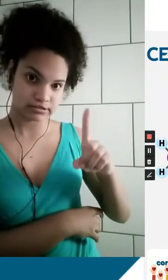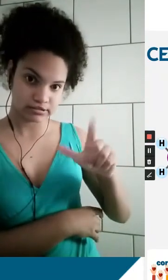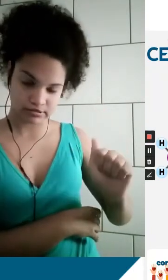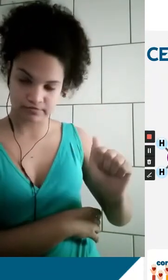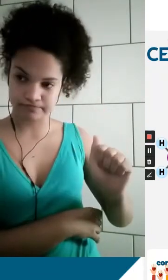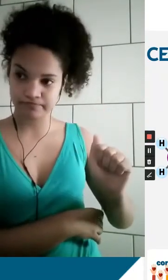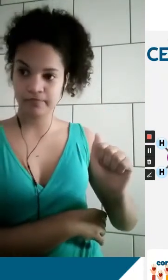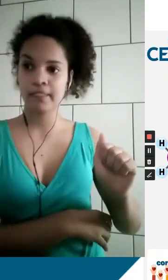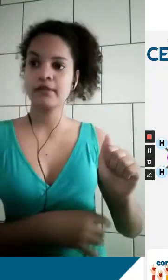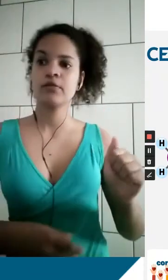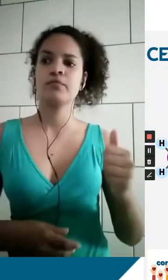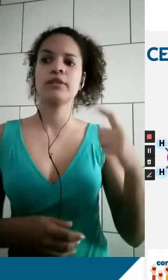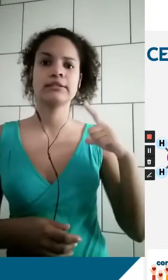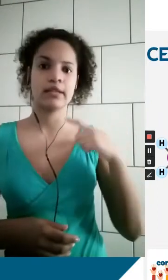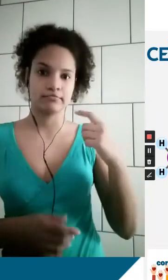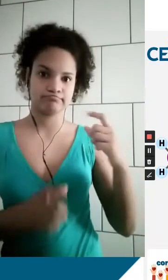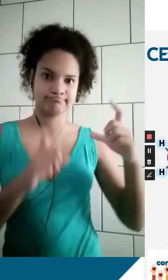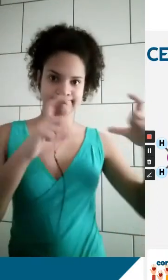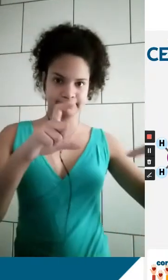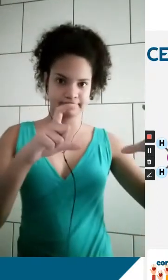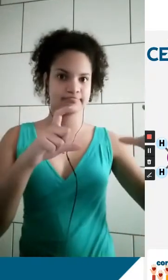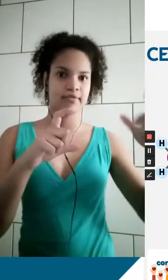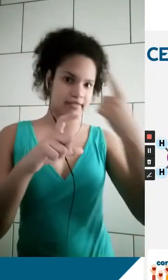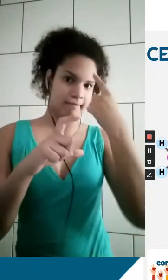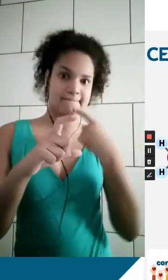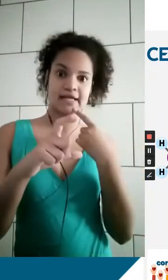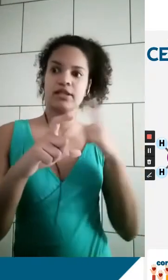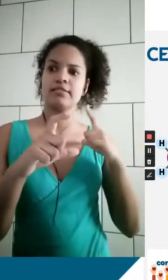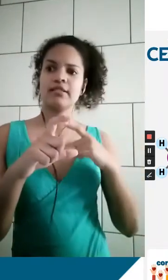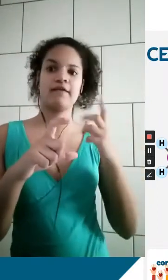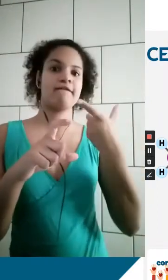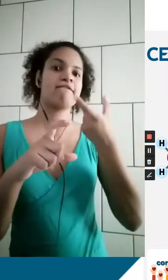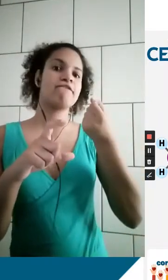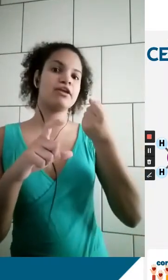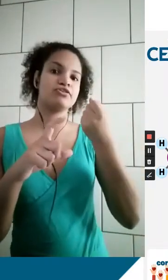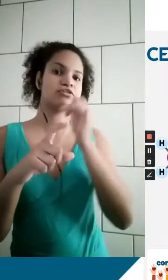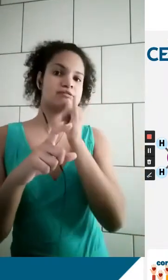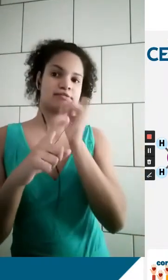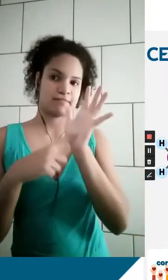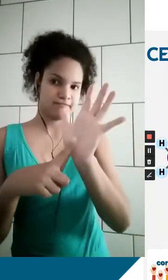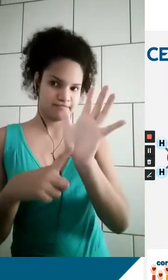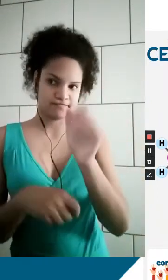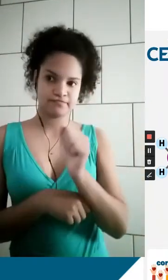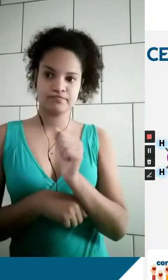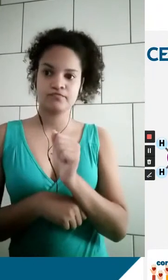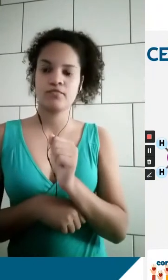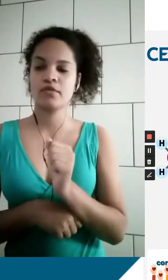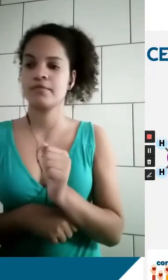13.1, vocês vão encontrar 20 dos 20 tipos de aminoácidos presentes nas células. A título de